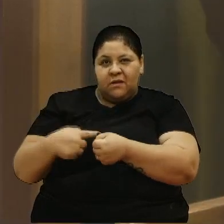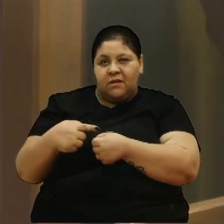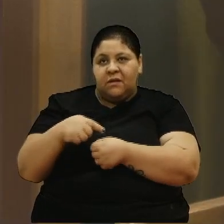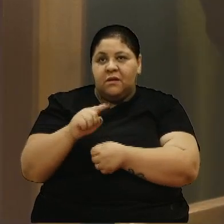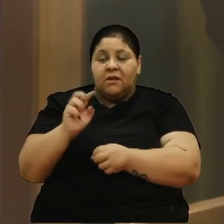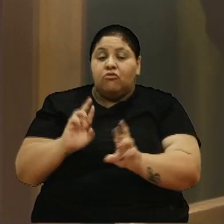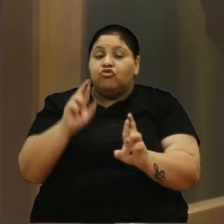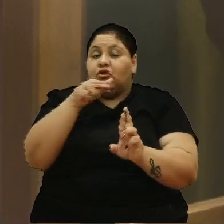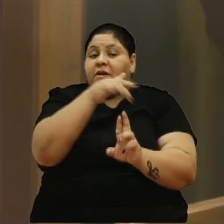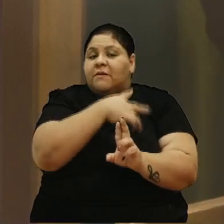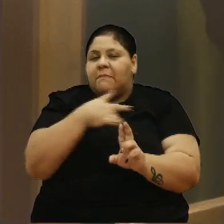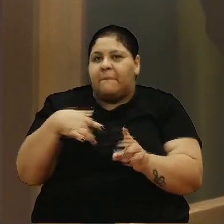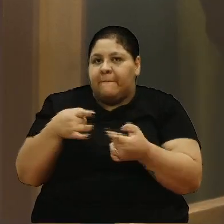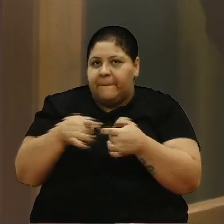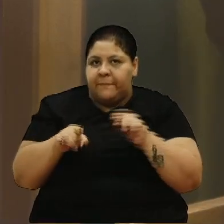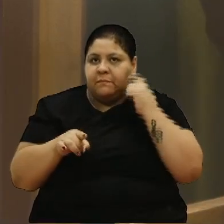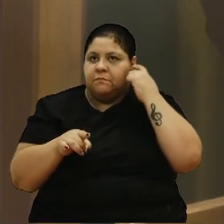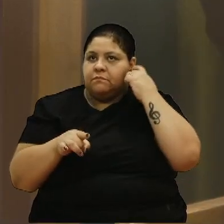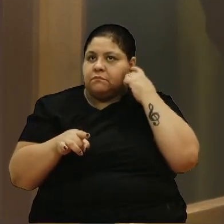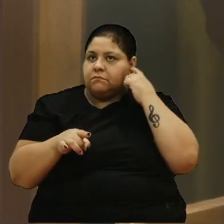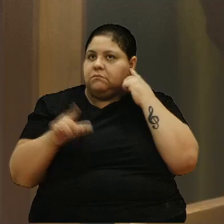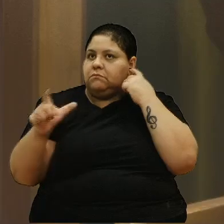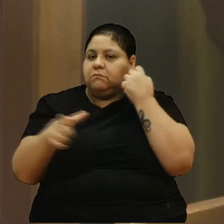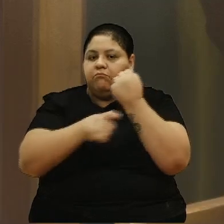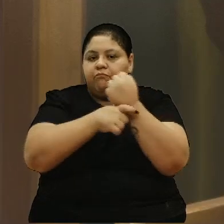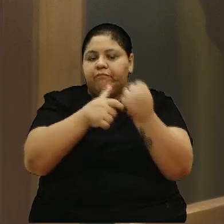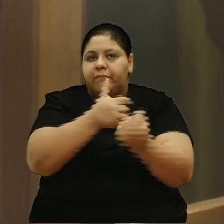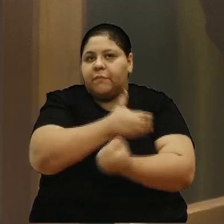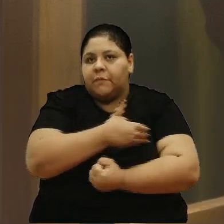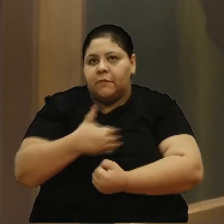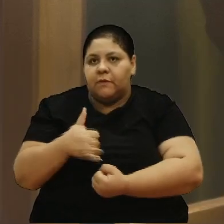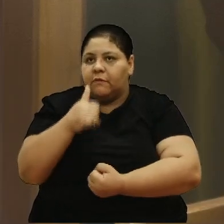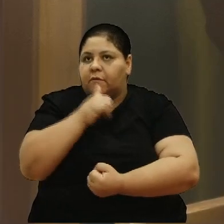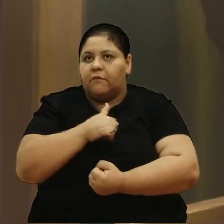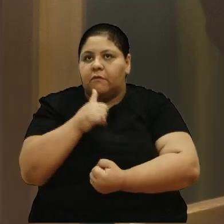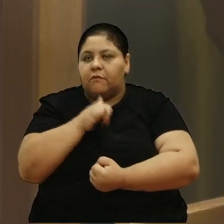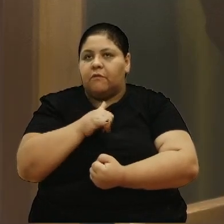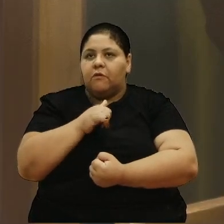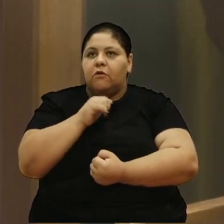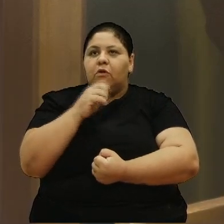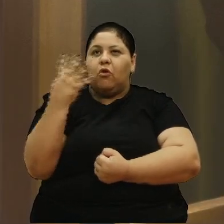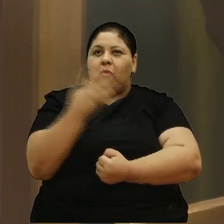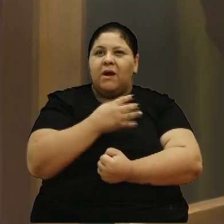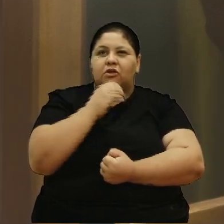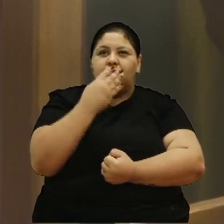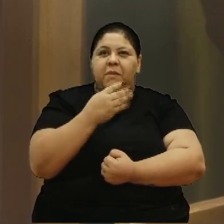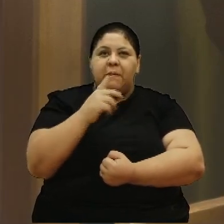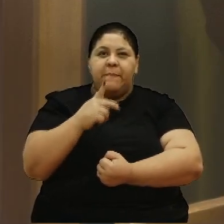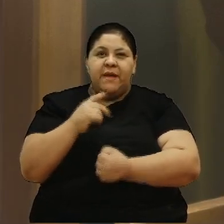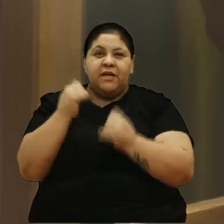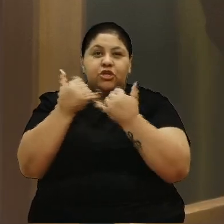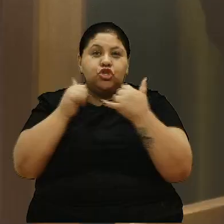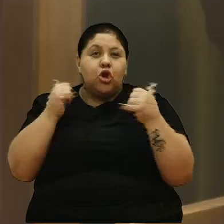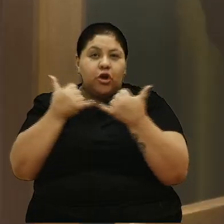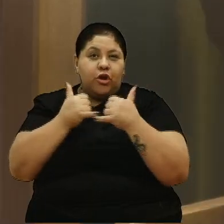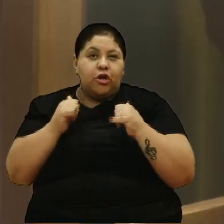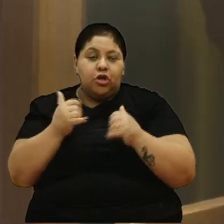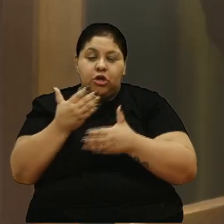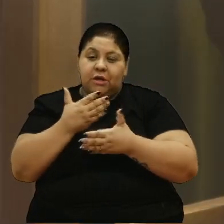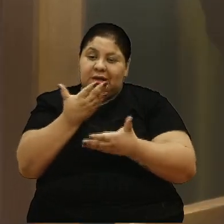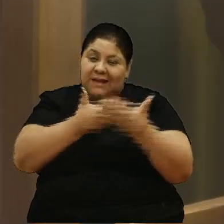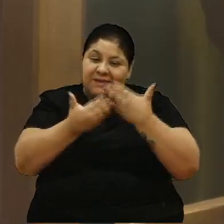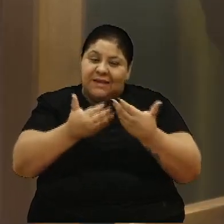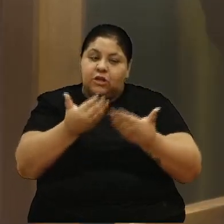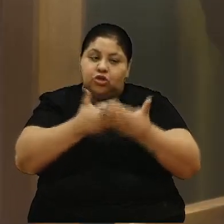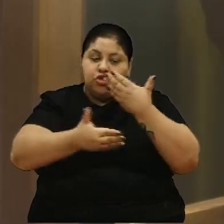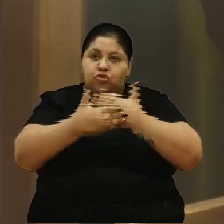só em saúde, mas também no aspecto de segurança pública, por exemplo, com o 4º BP Choque, né, que atende aqui toda a cidade, toda a Serra,